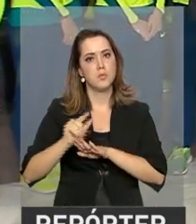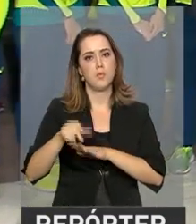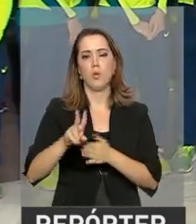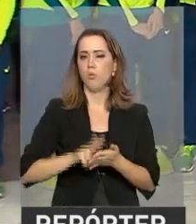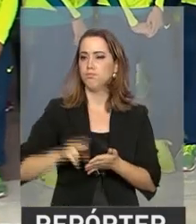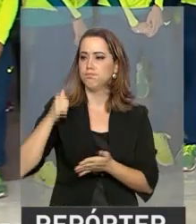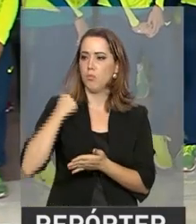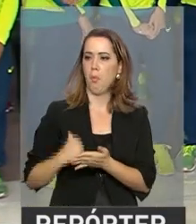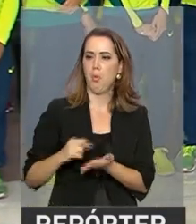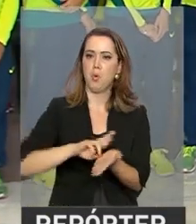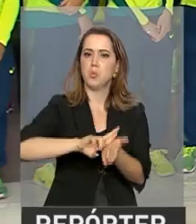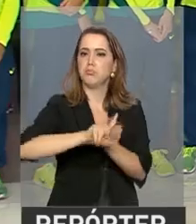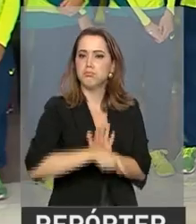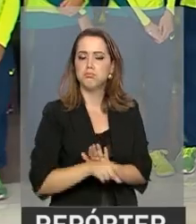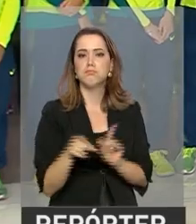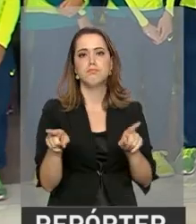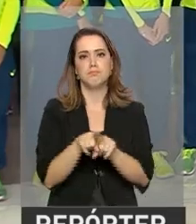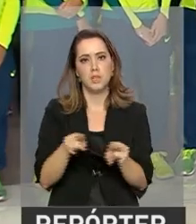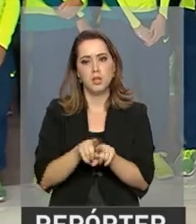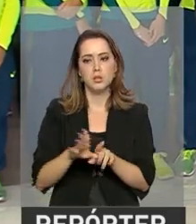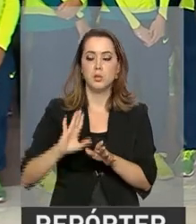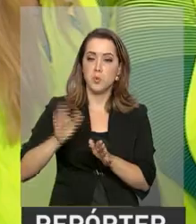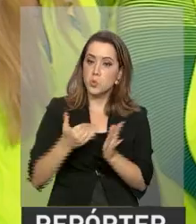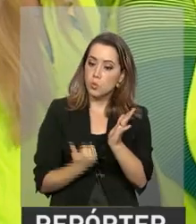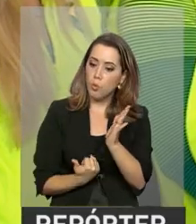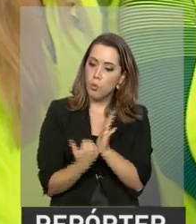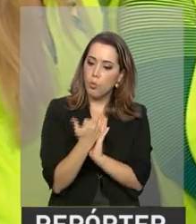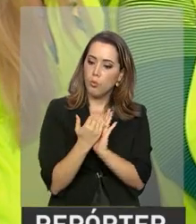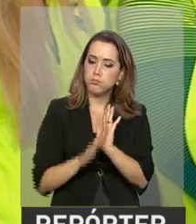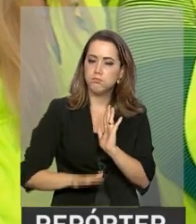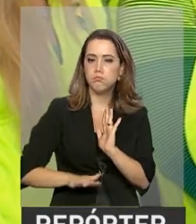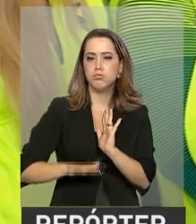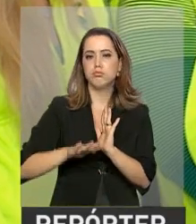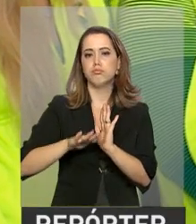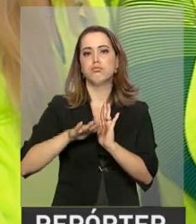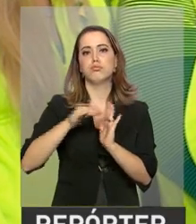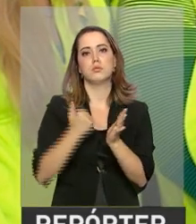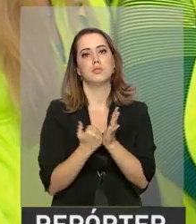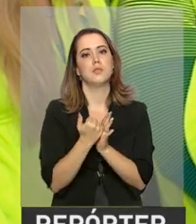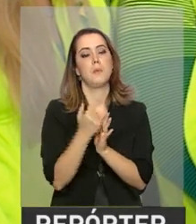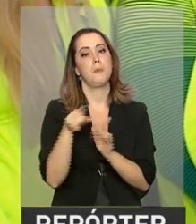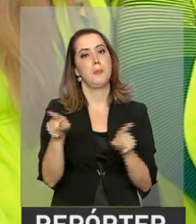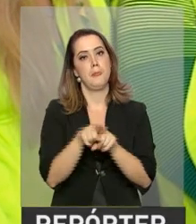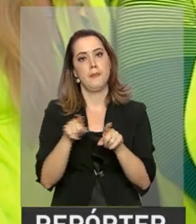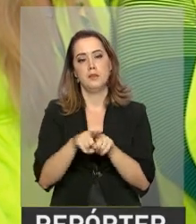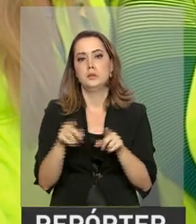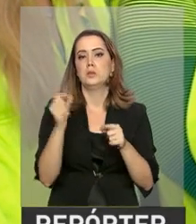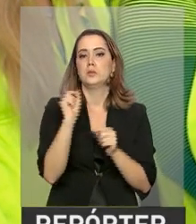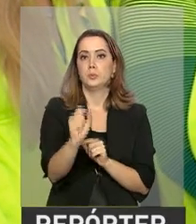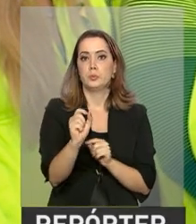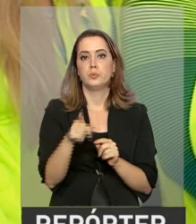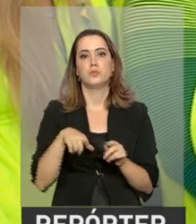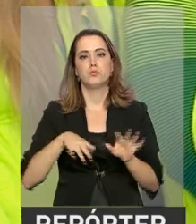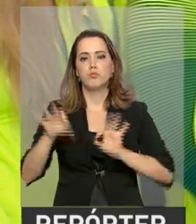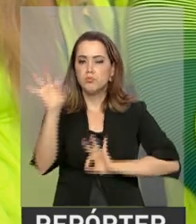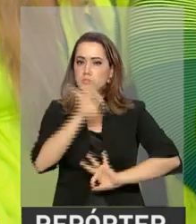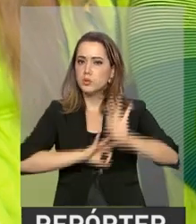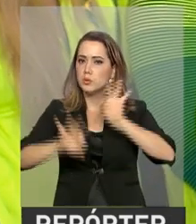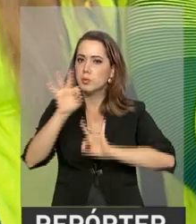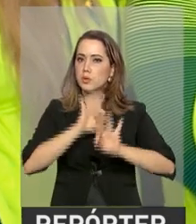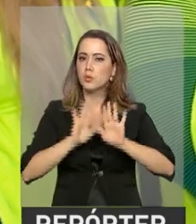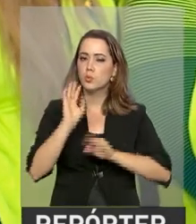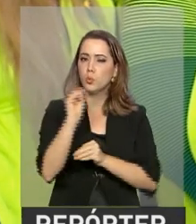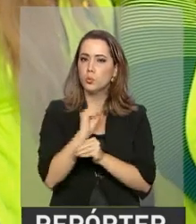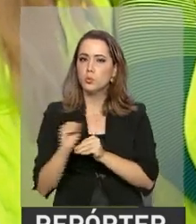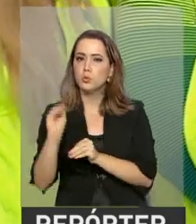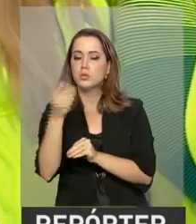Pódium, também os programas de iniciação ao esporte e, sobretudo, o cuidado com a nossa